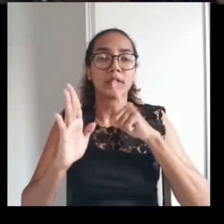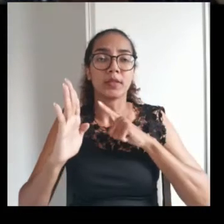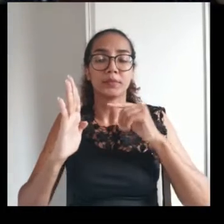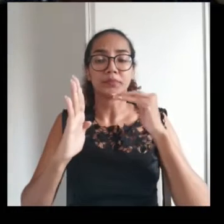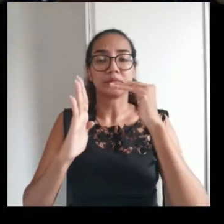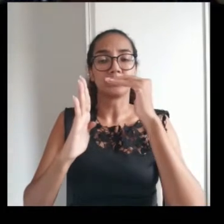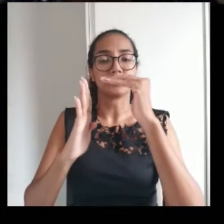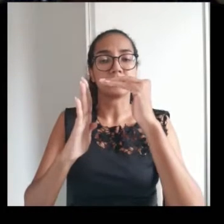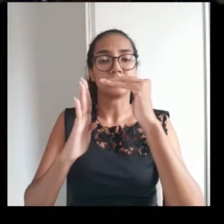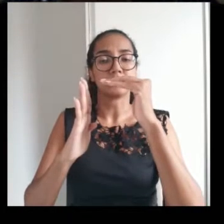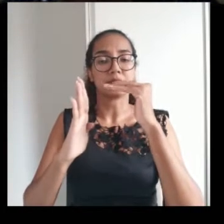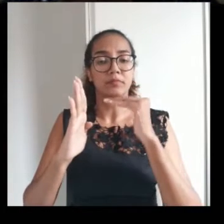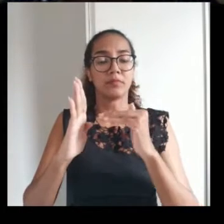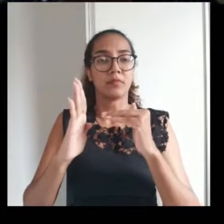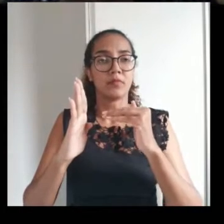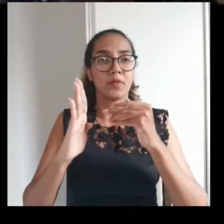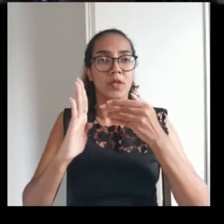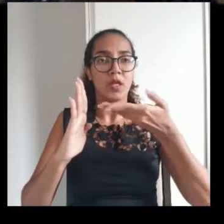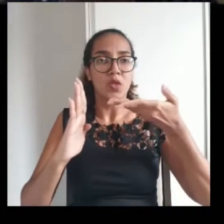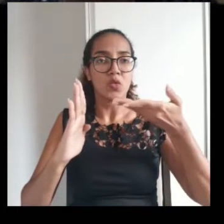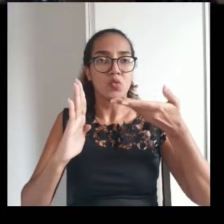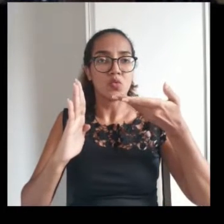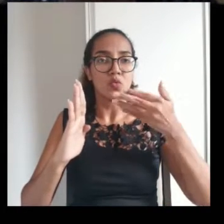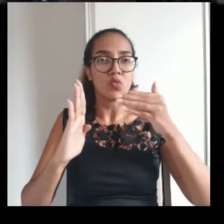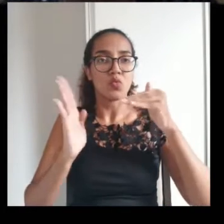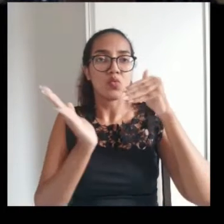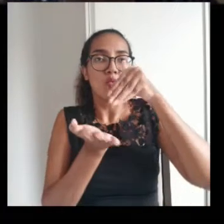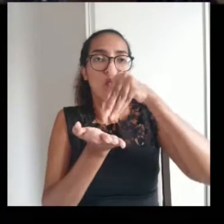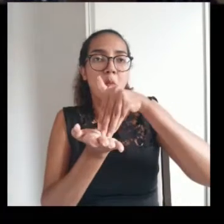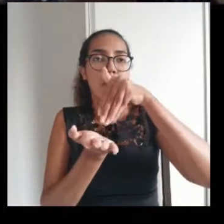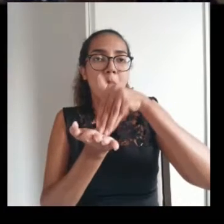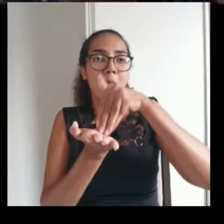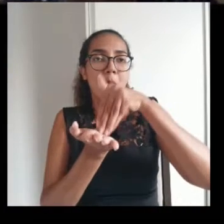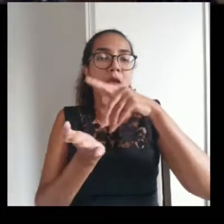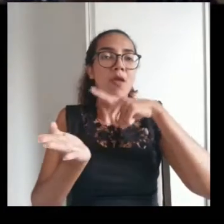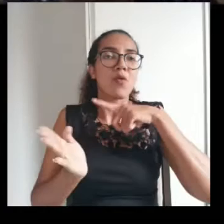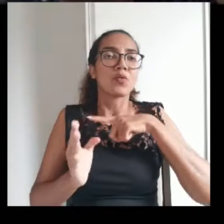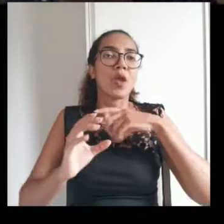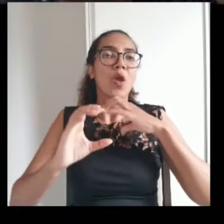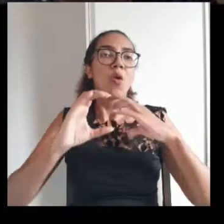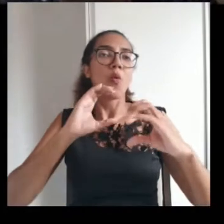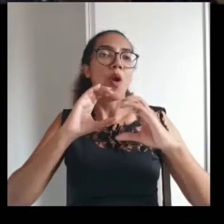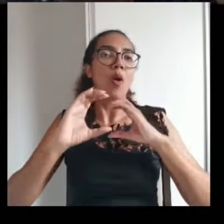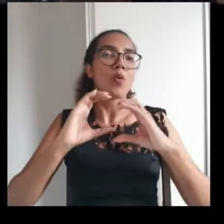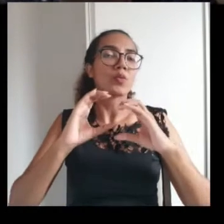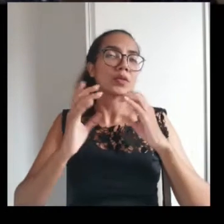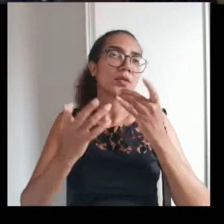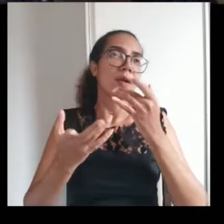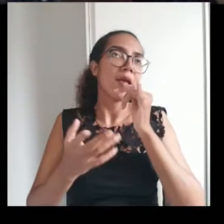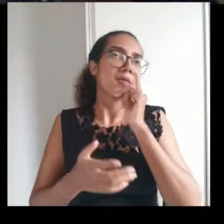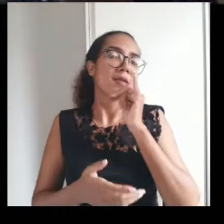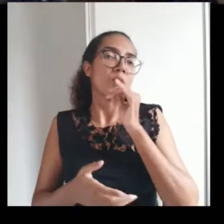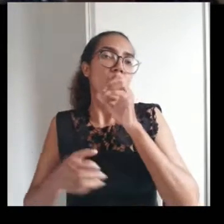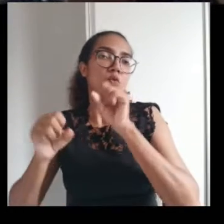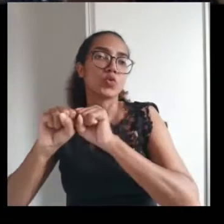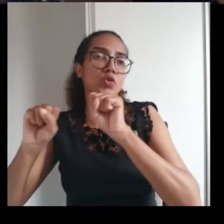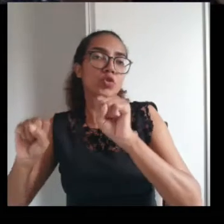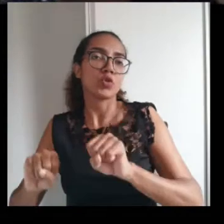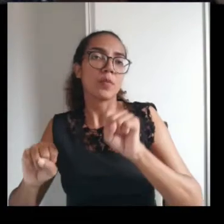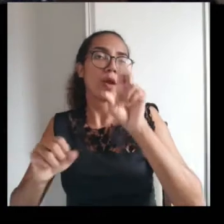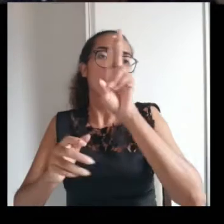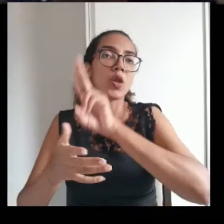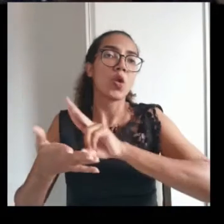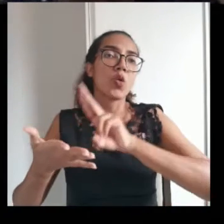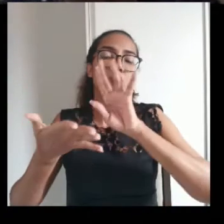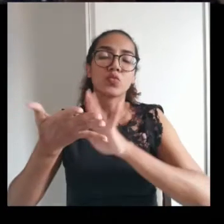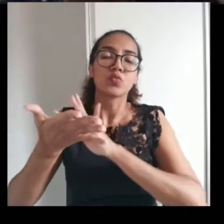aqui, uma camada de comunicação, né? Imagine que eu estou num sistema que é acessado via um celular, né? Uma